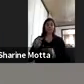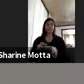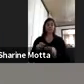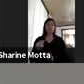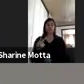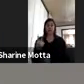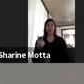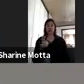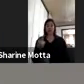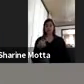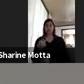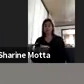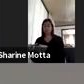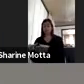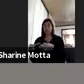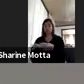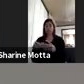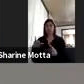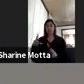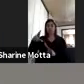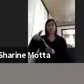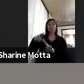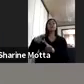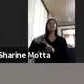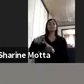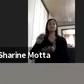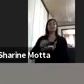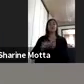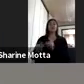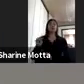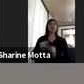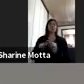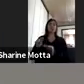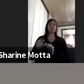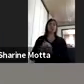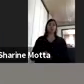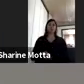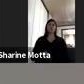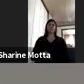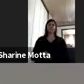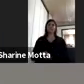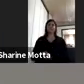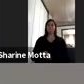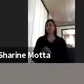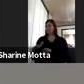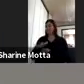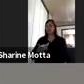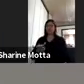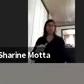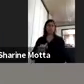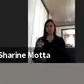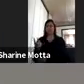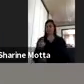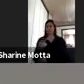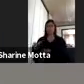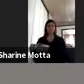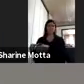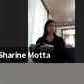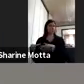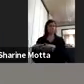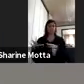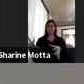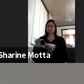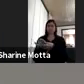federações representativas elas não se articularam durante a própria greve, não se unificaram,